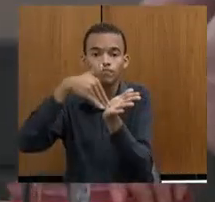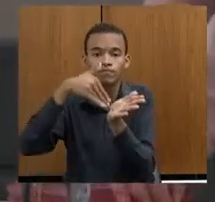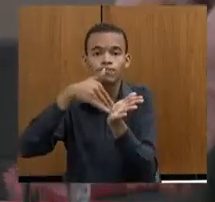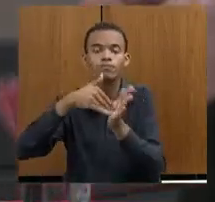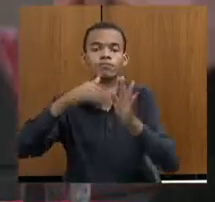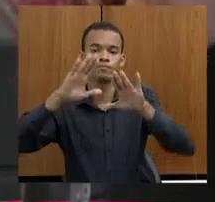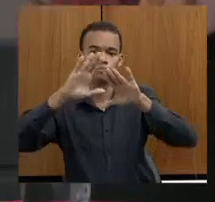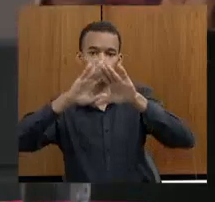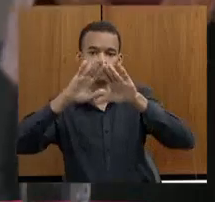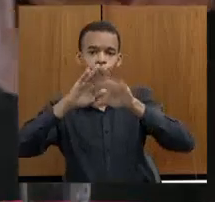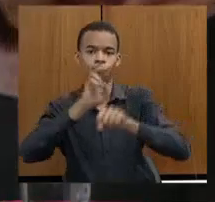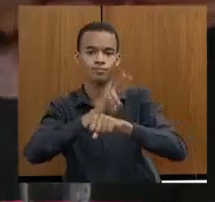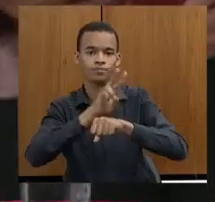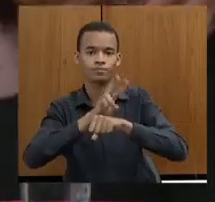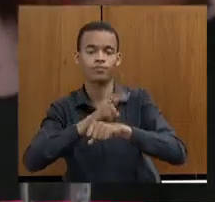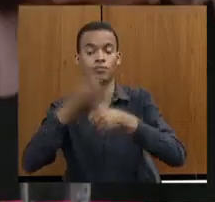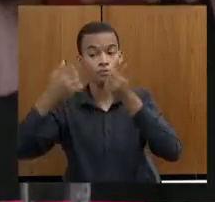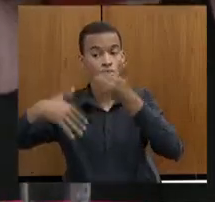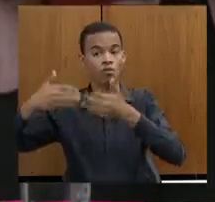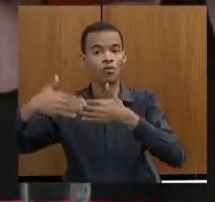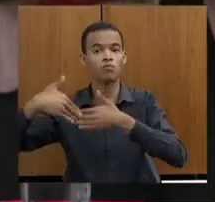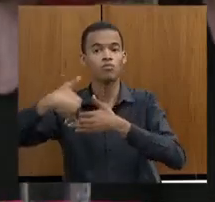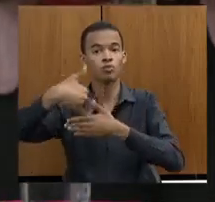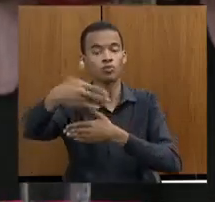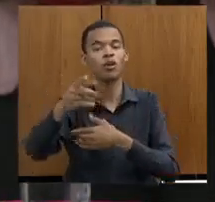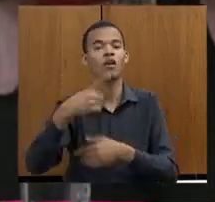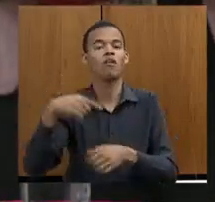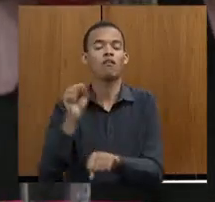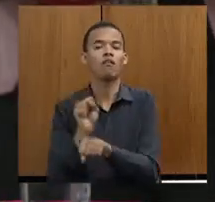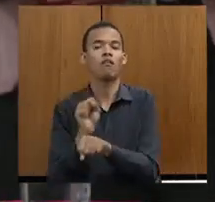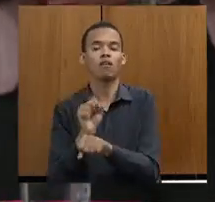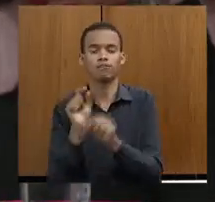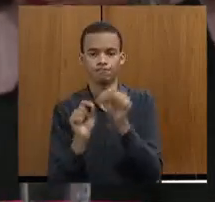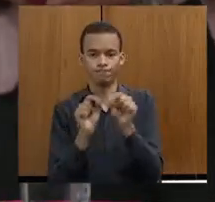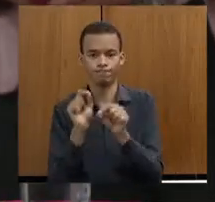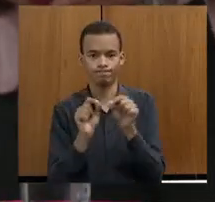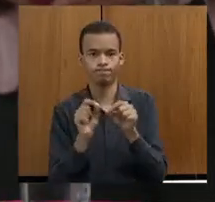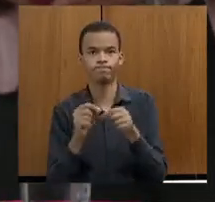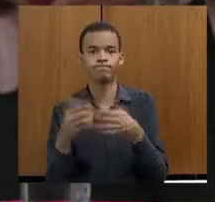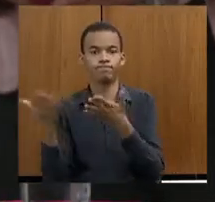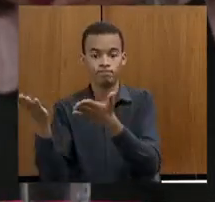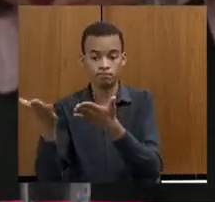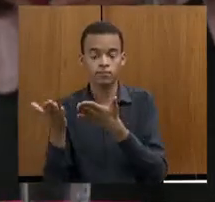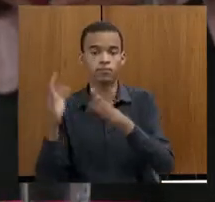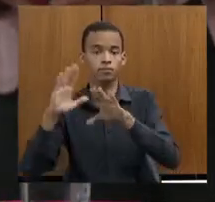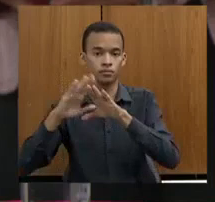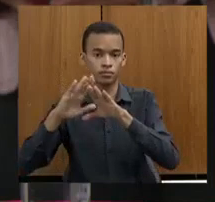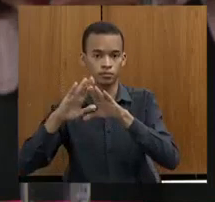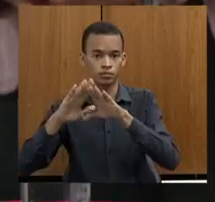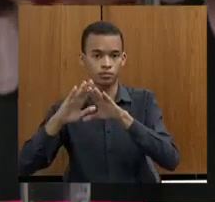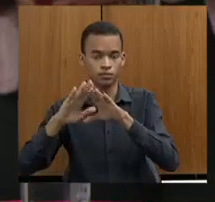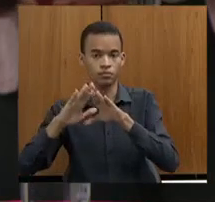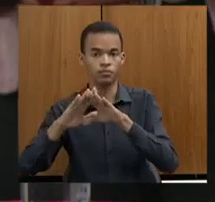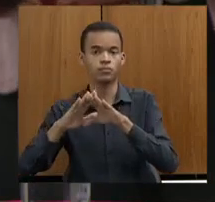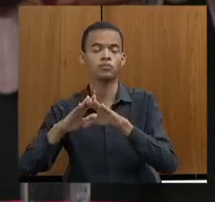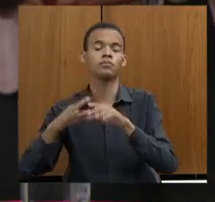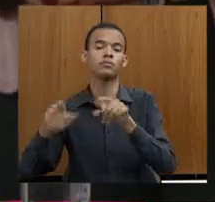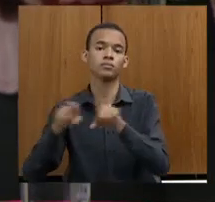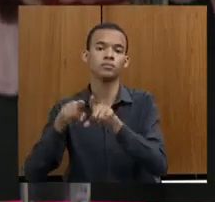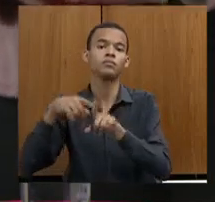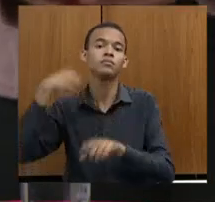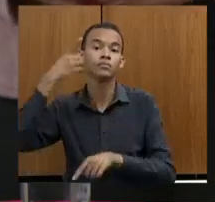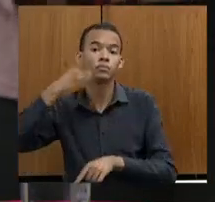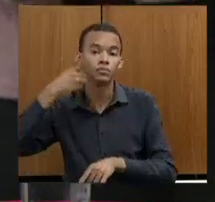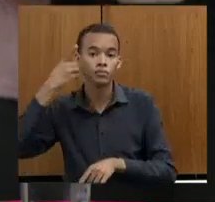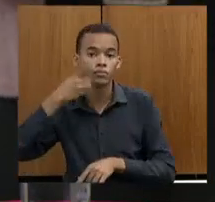uma menção ao que vem pela frente um convite a Assembleia Legislativa a todos os nossos deputados